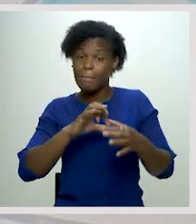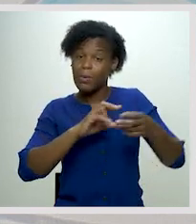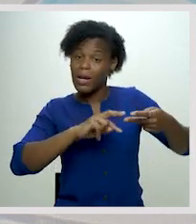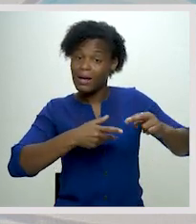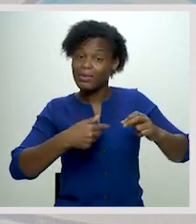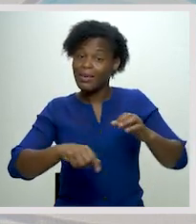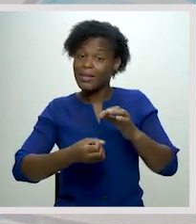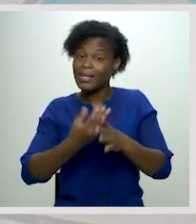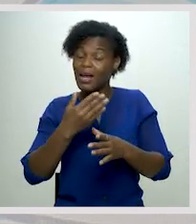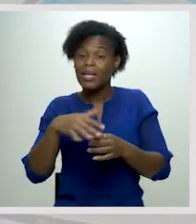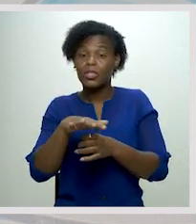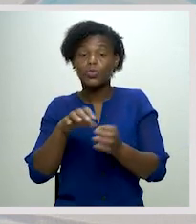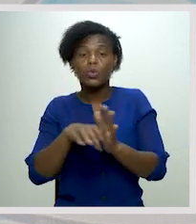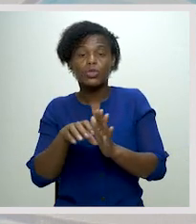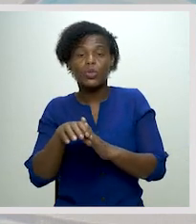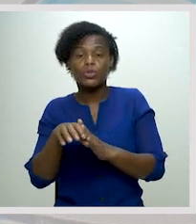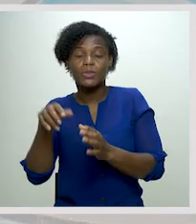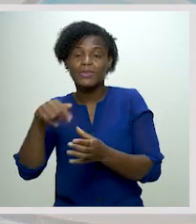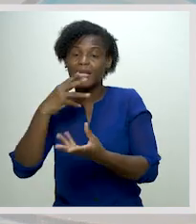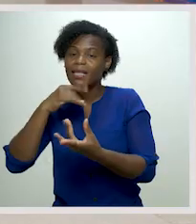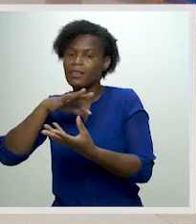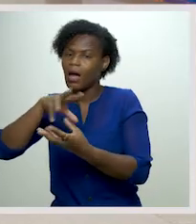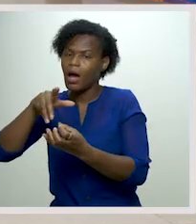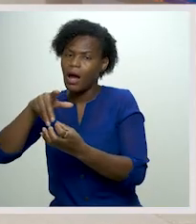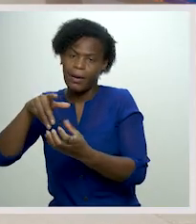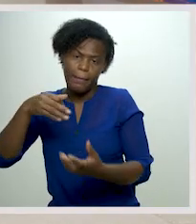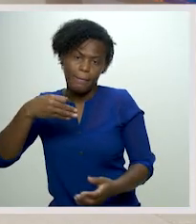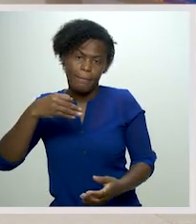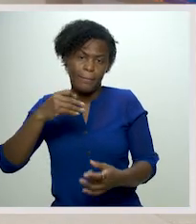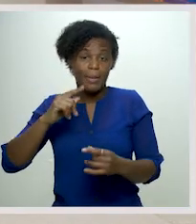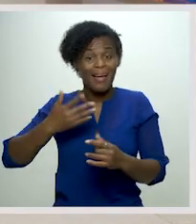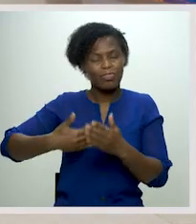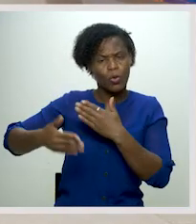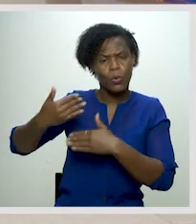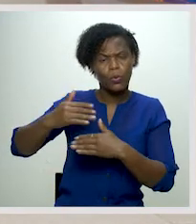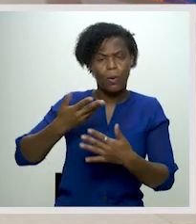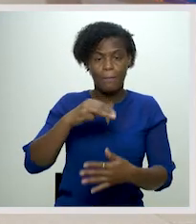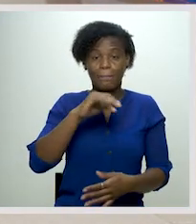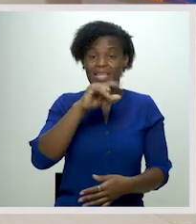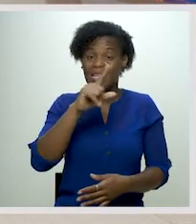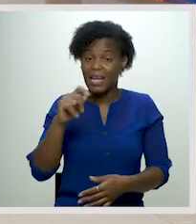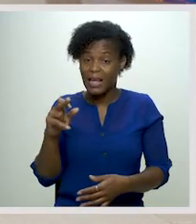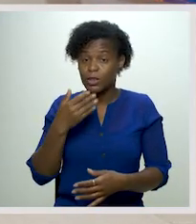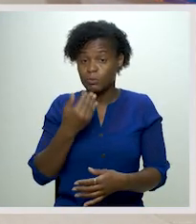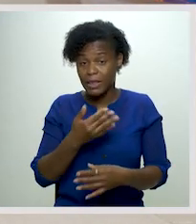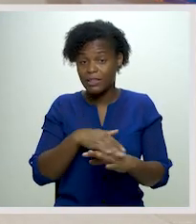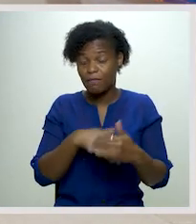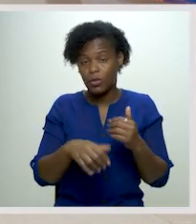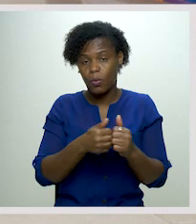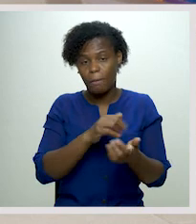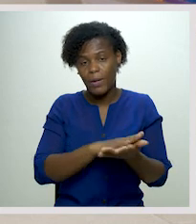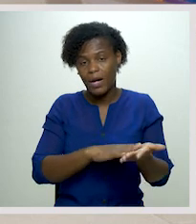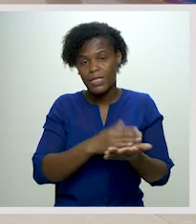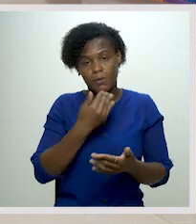nas condições abióticas na Terra primitiva. Então, Miller fez essa experiência baseada